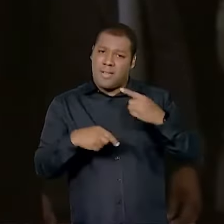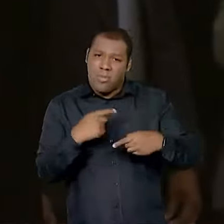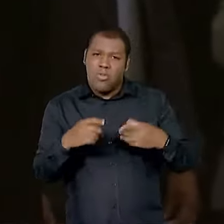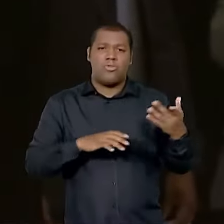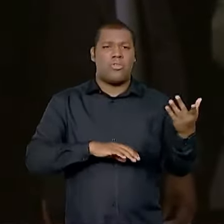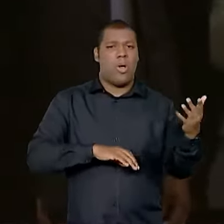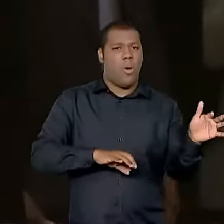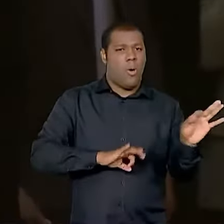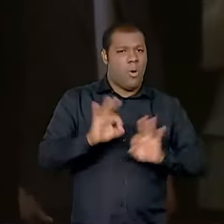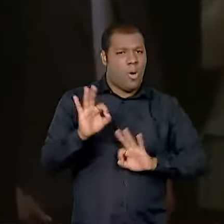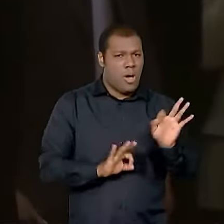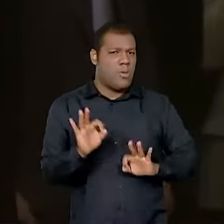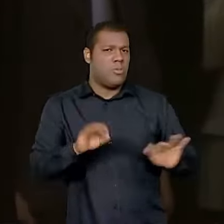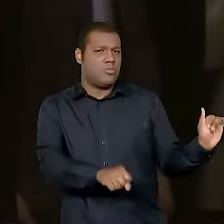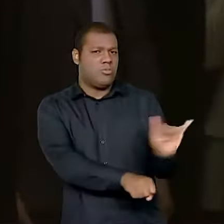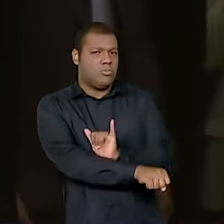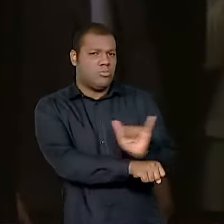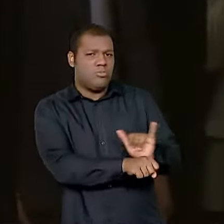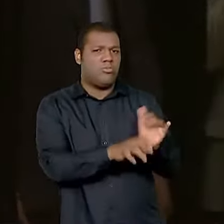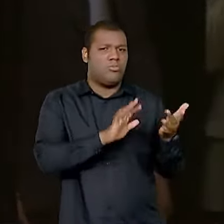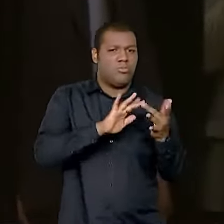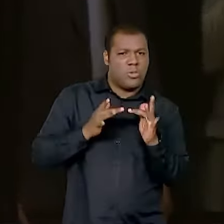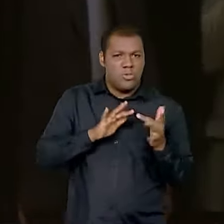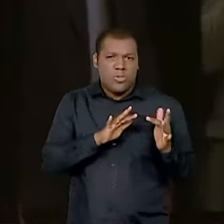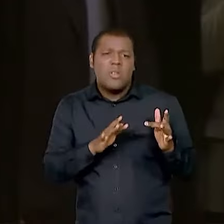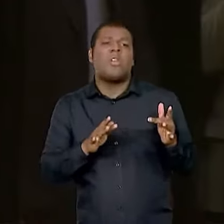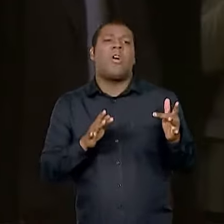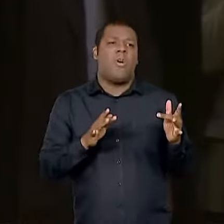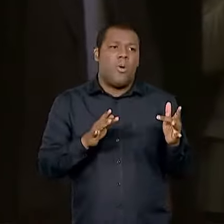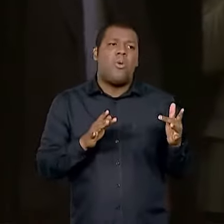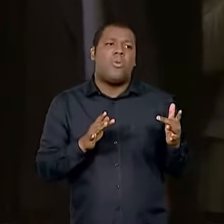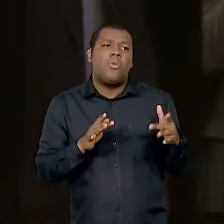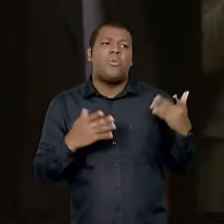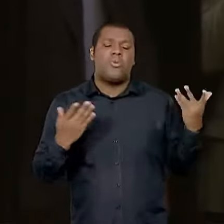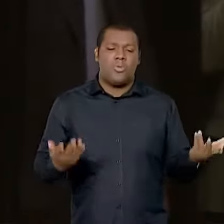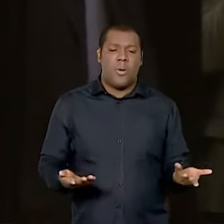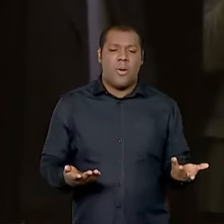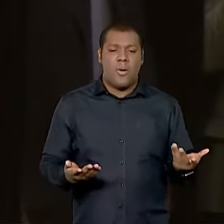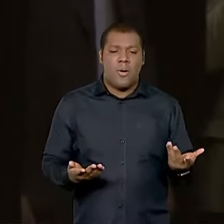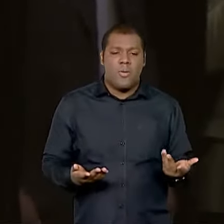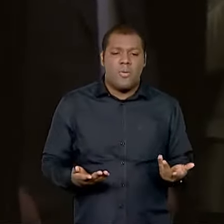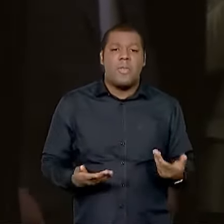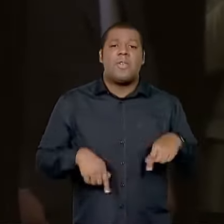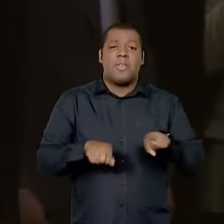os reflexos da seca no Norte de Minas pelo governo federal. A questão das